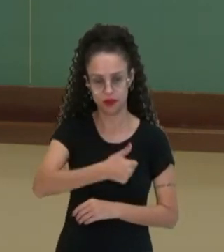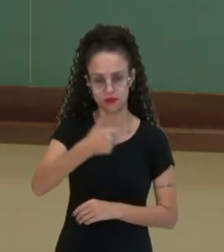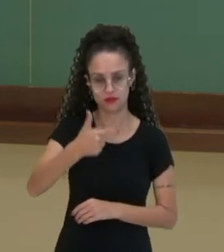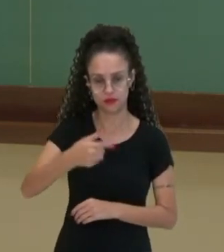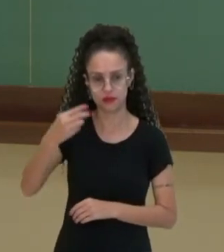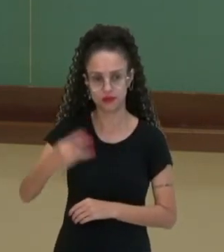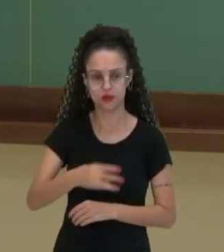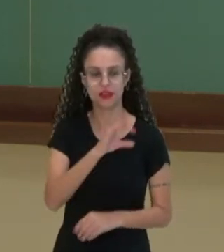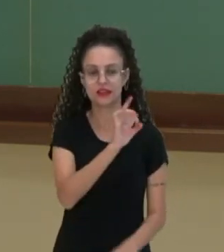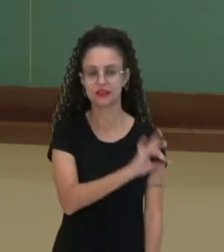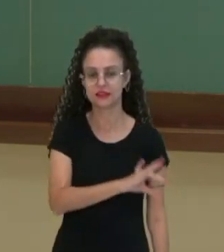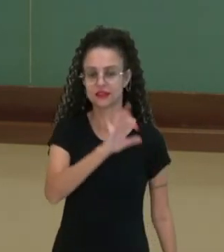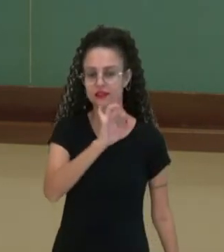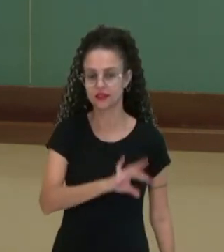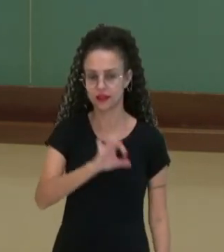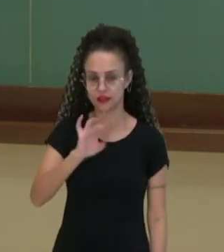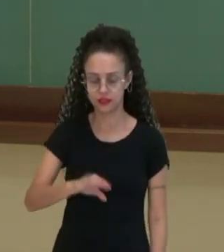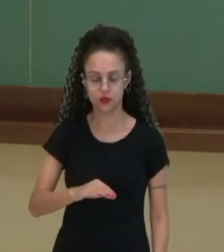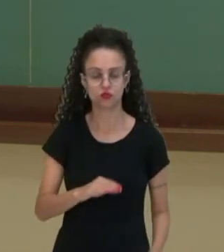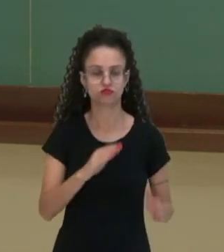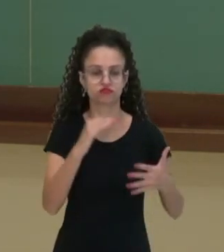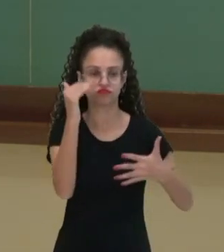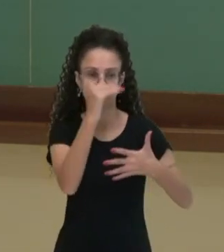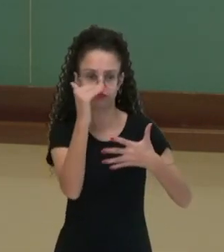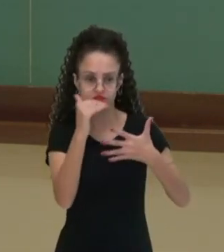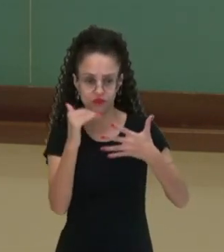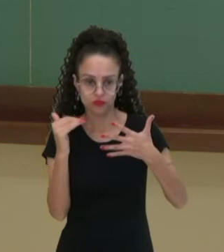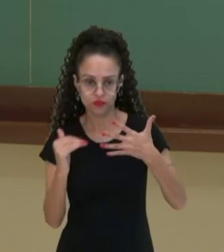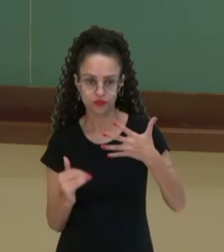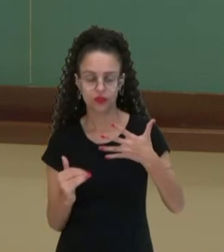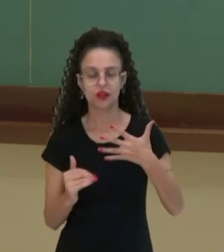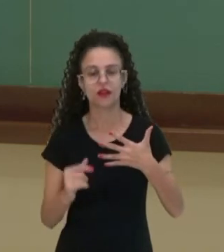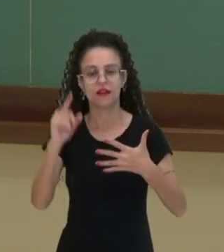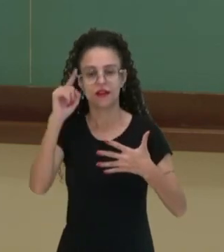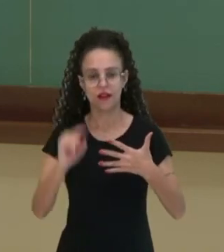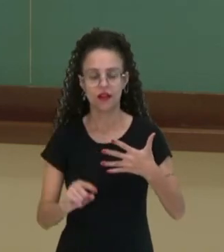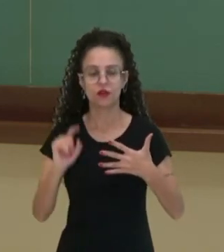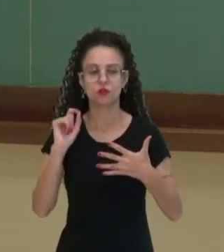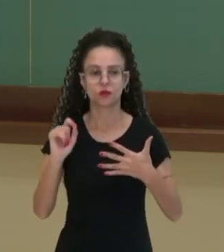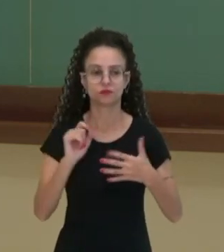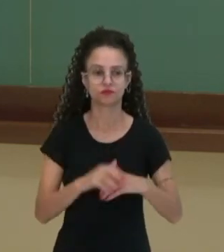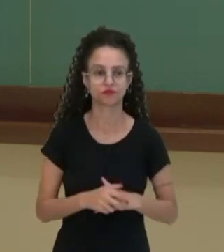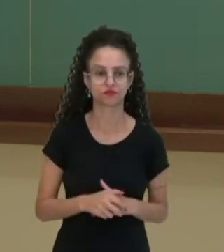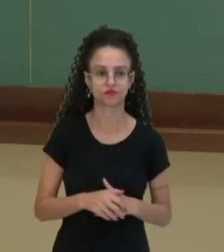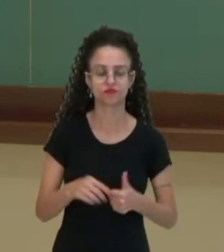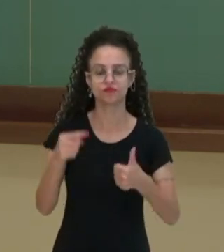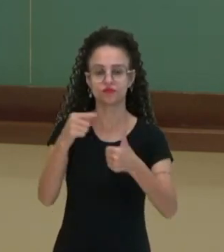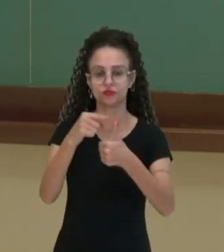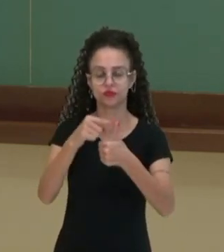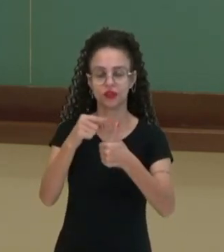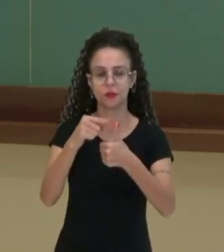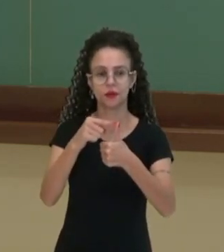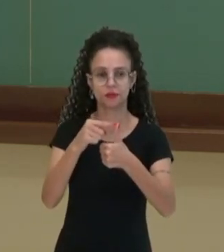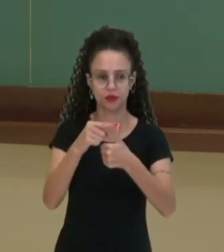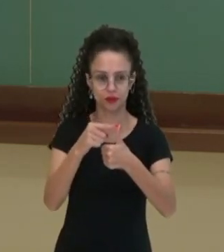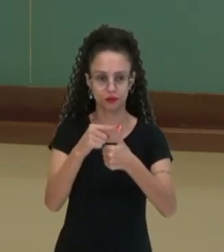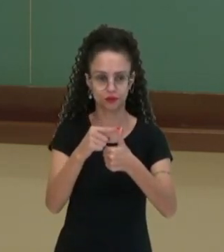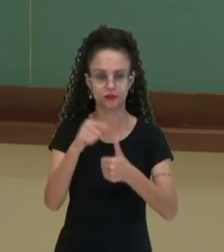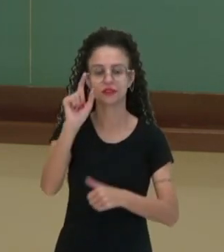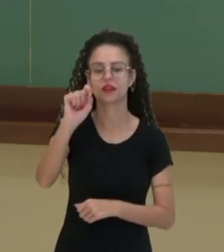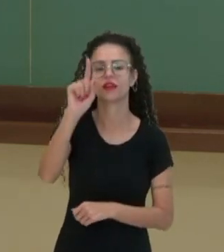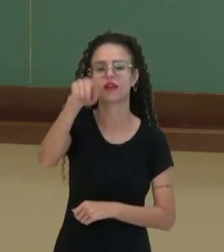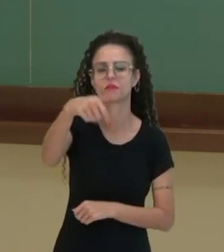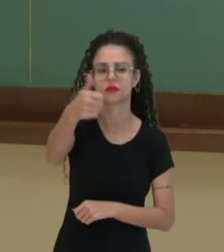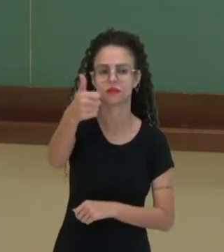cada um aqui, ó, dessa posição, certo? Eles têm uma posição. Primeiro nível trófico. Quem que é o primeiro